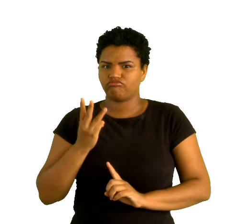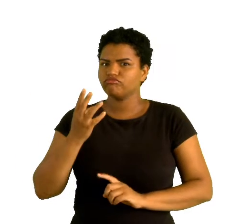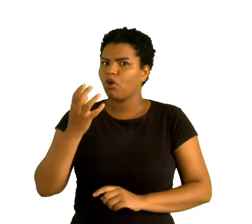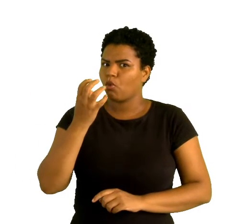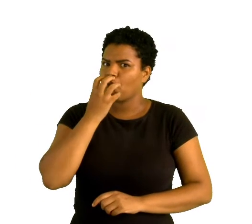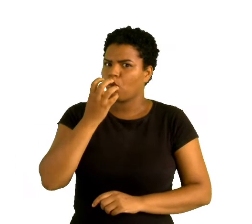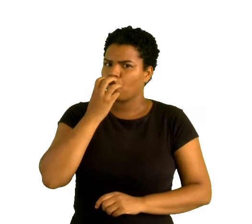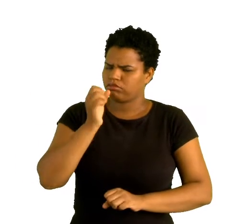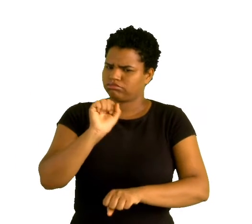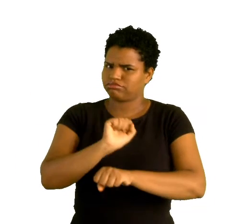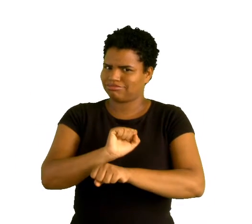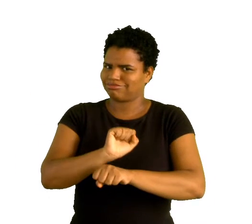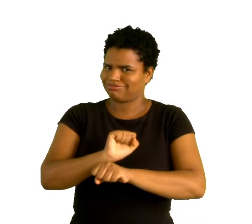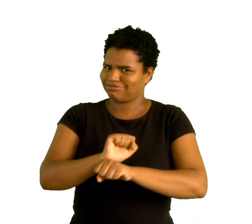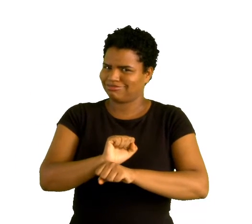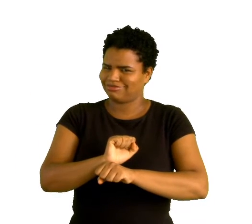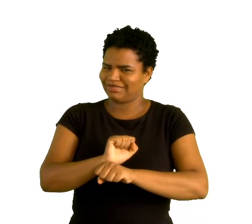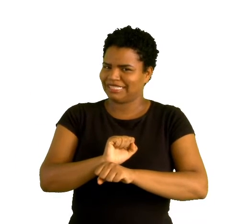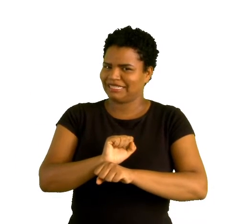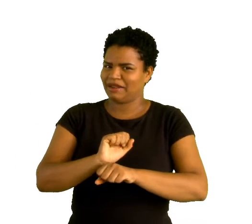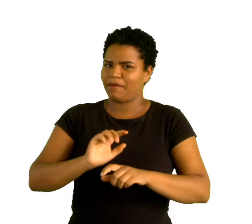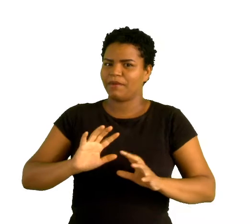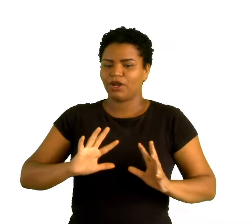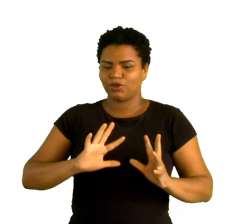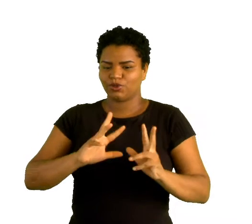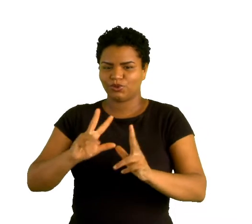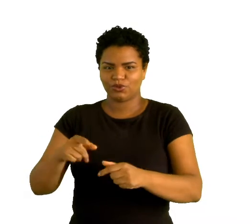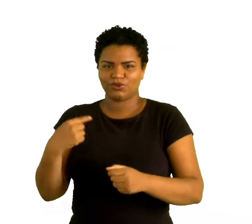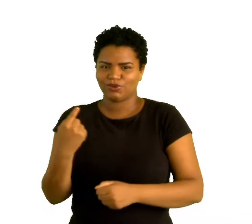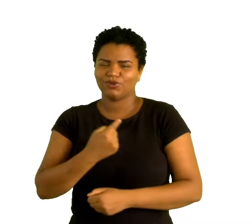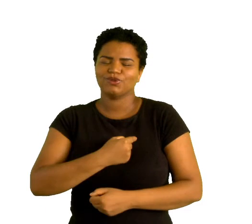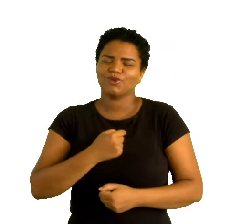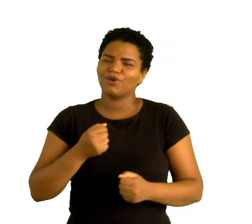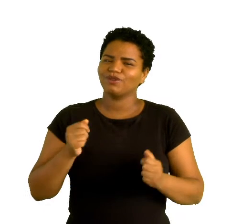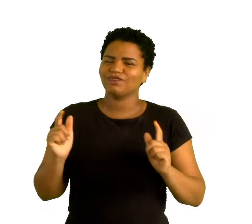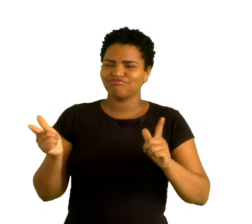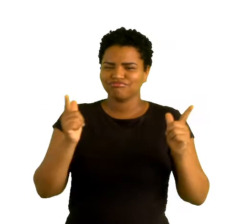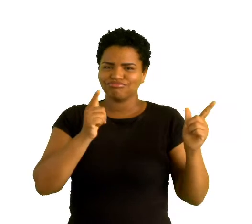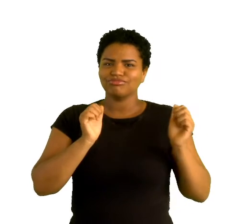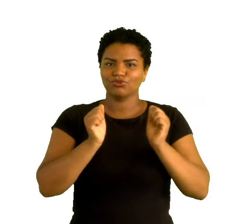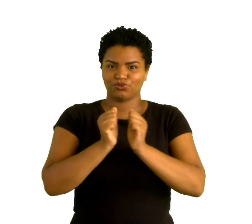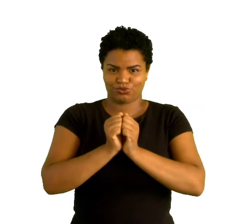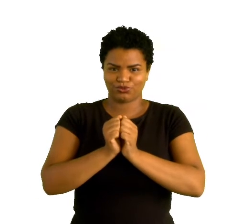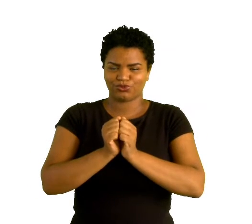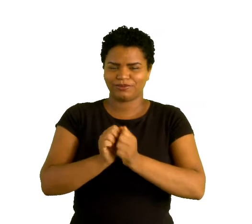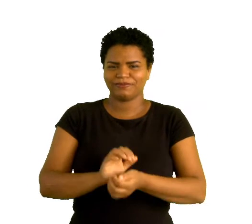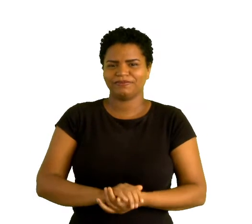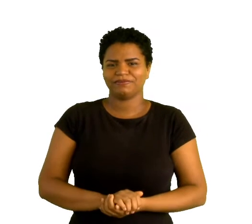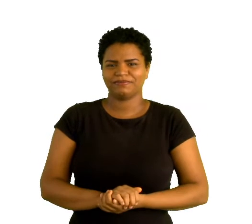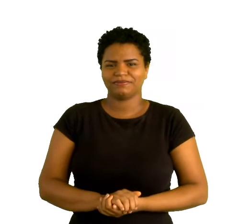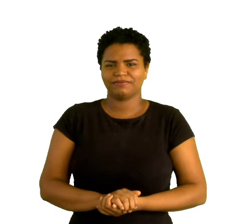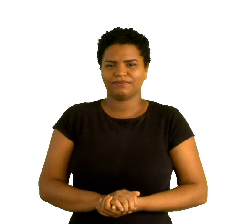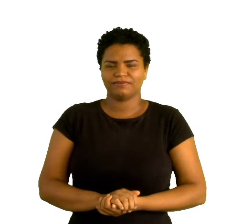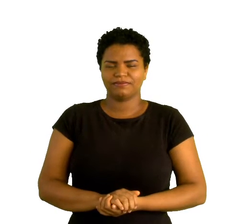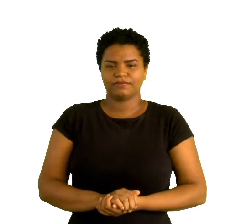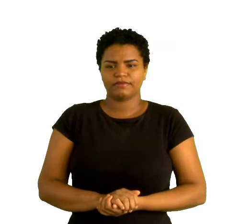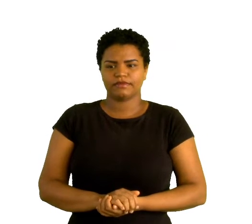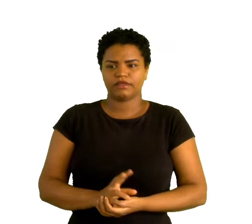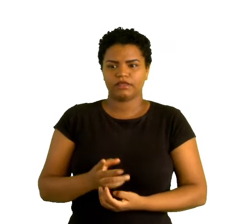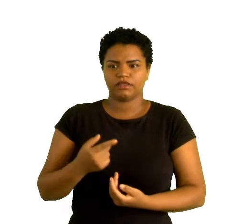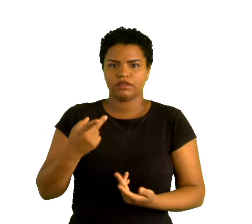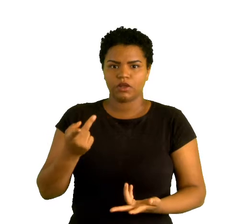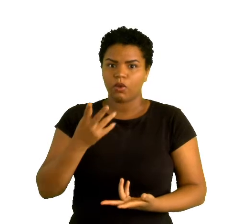bom esperá-los, para que todos nós comemoramos juntos." Ao ouvir a falar